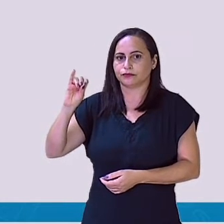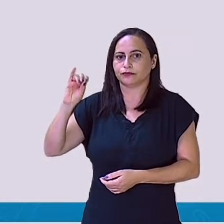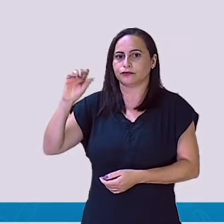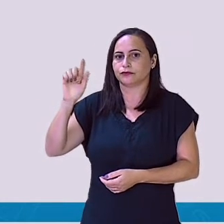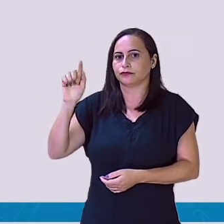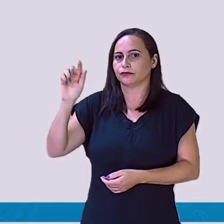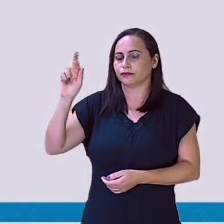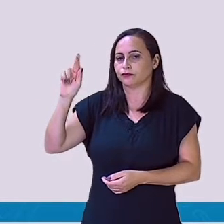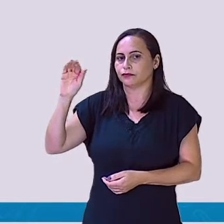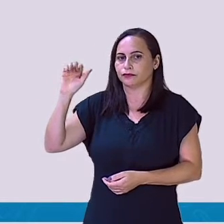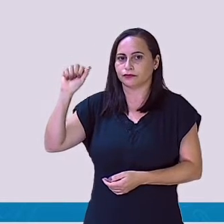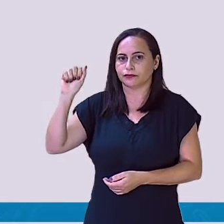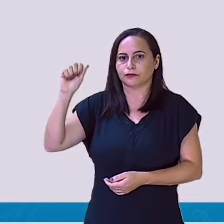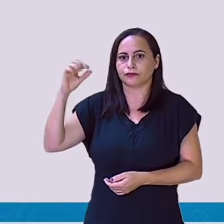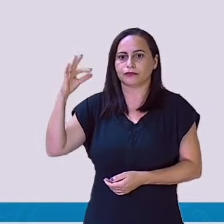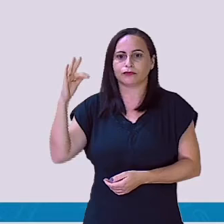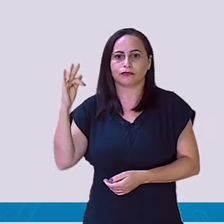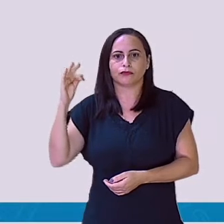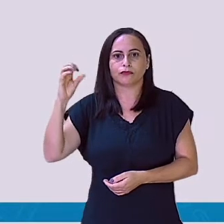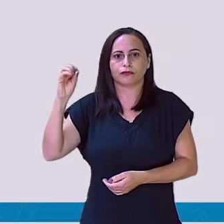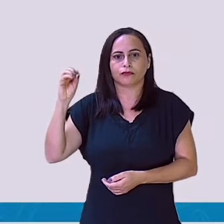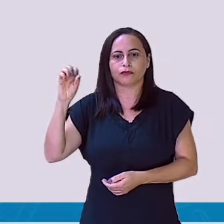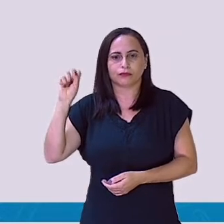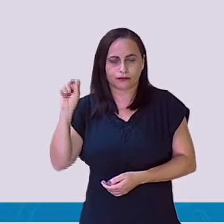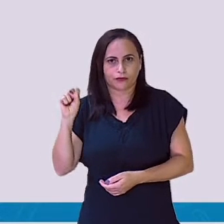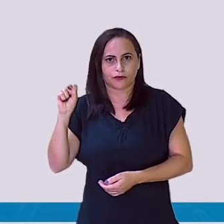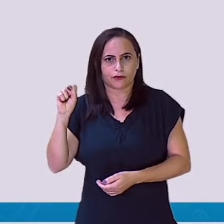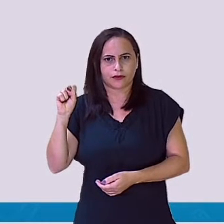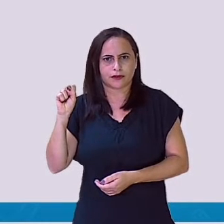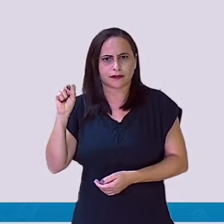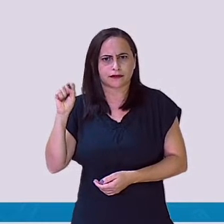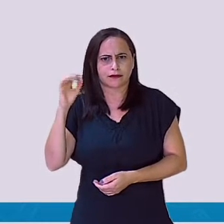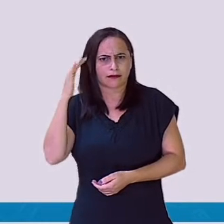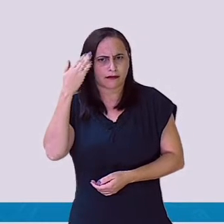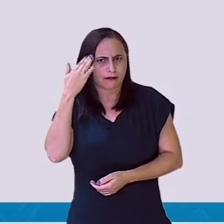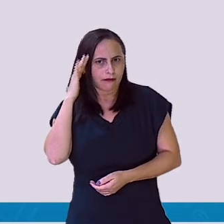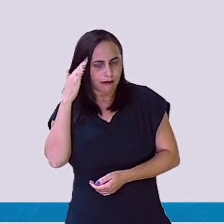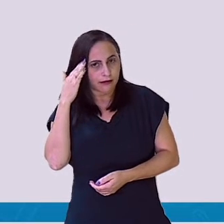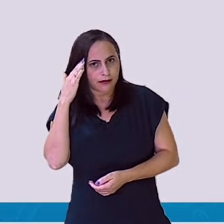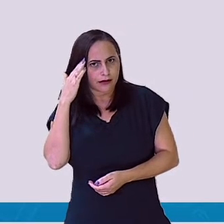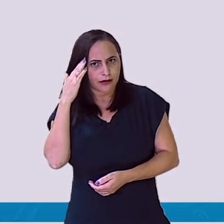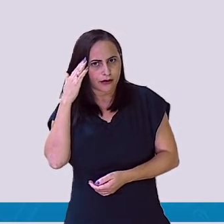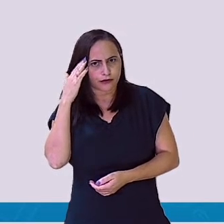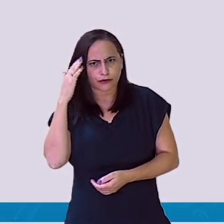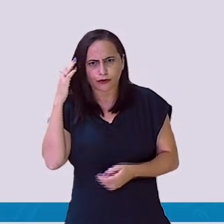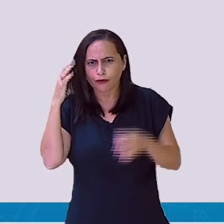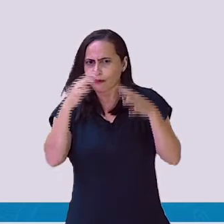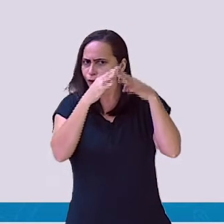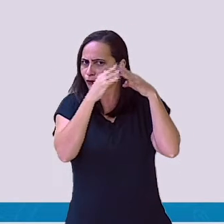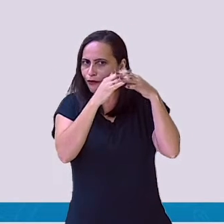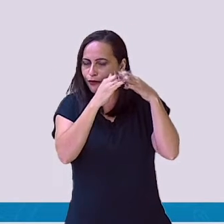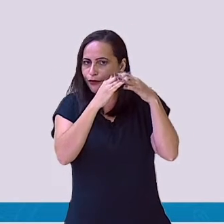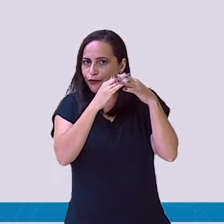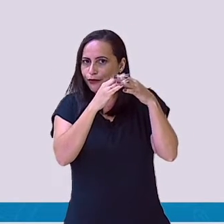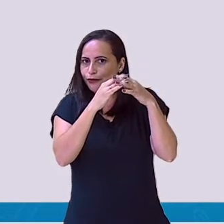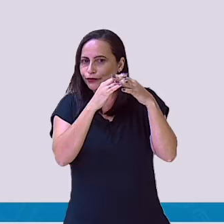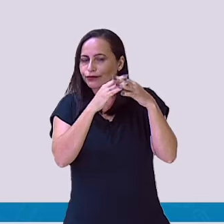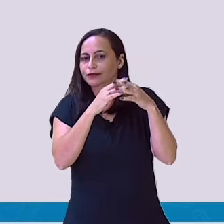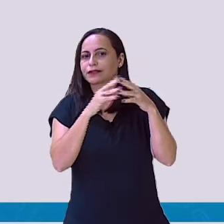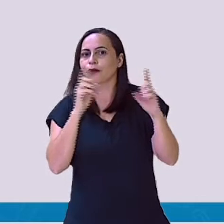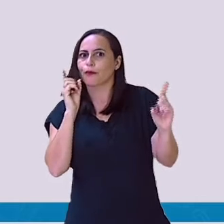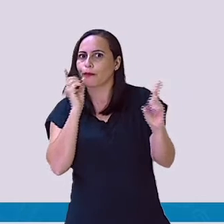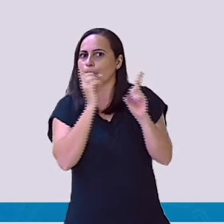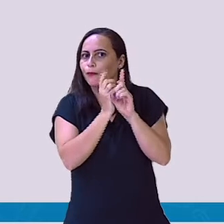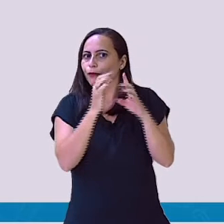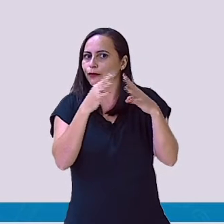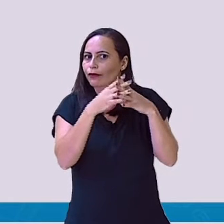Acontece de se confundir muito dígrafo com encontro consonantal. Então, presta bastante atenção na explicação